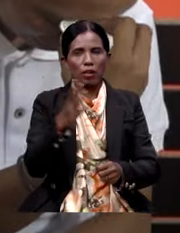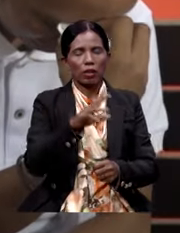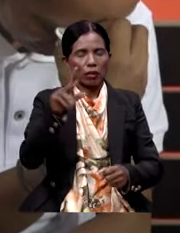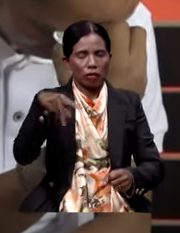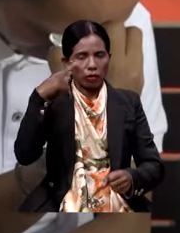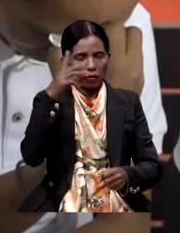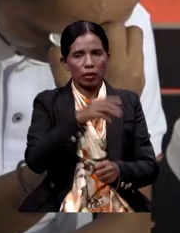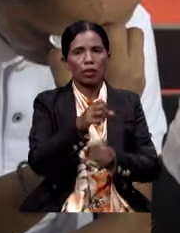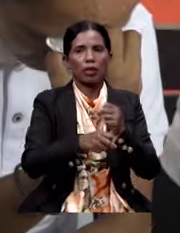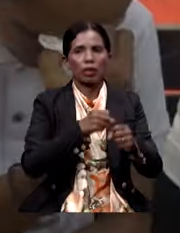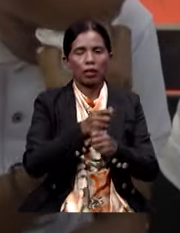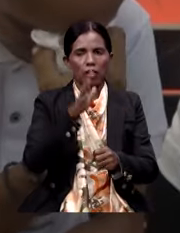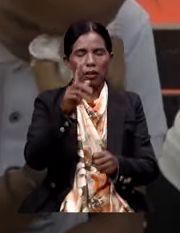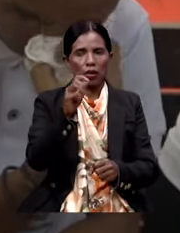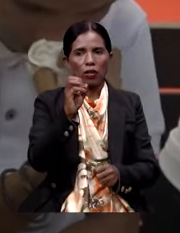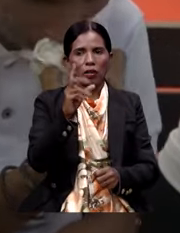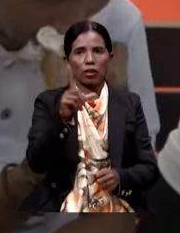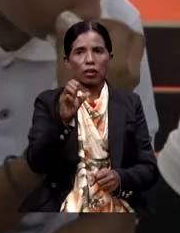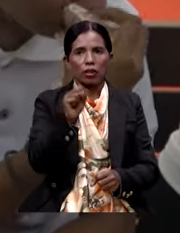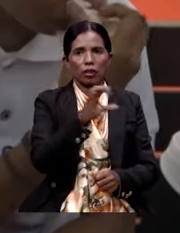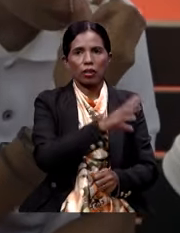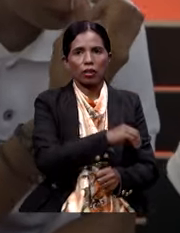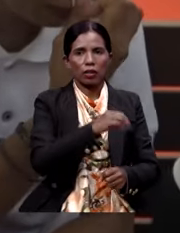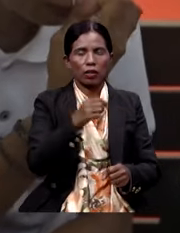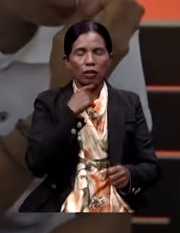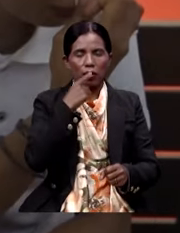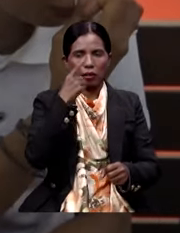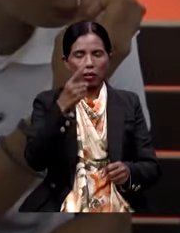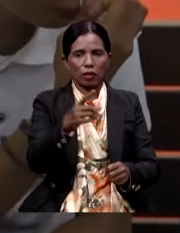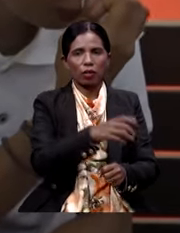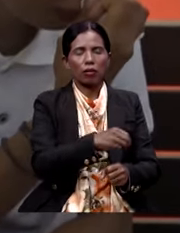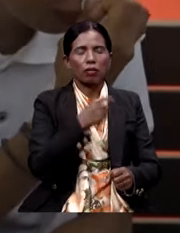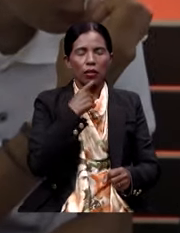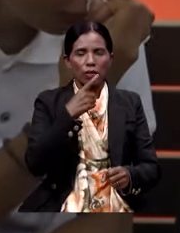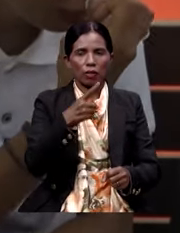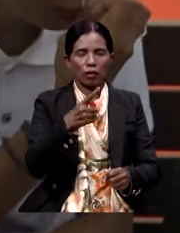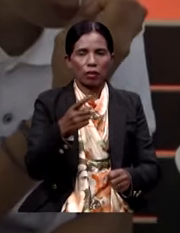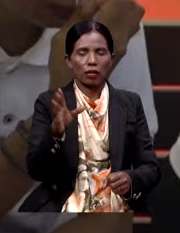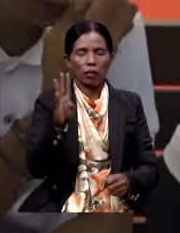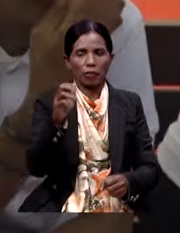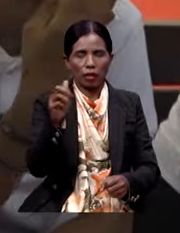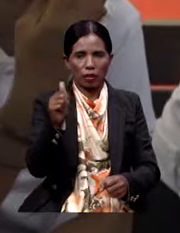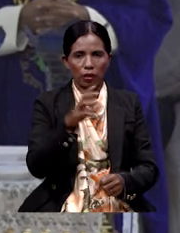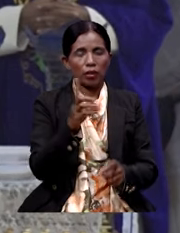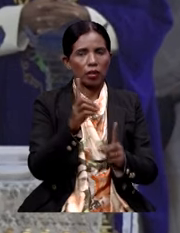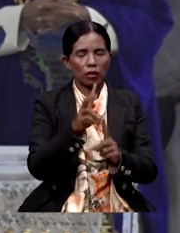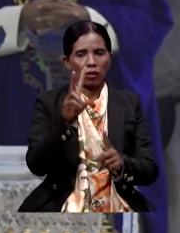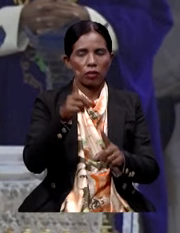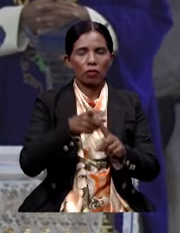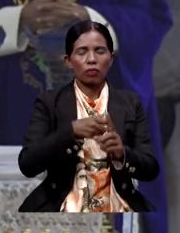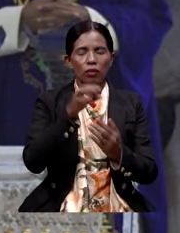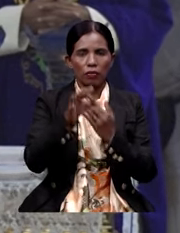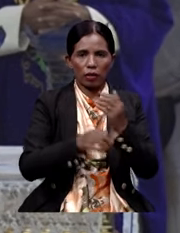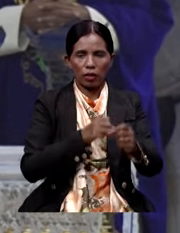no tinan hat e a teologia, e a seminário conciliar São Pedro no São Paulo e a Braga. E a Loron Rua, fulan fevereiro,